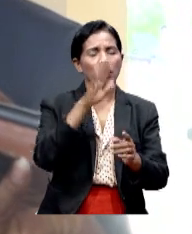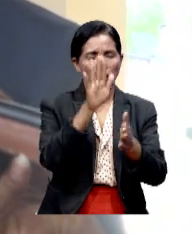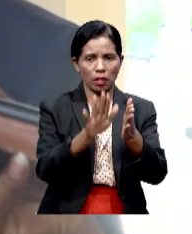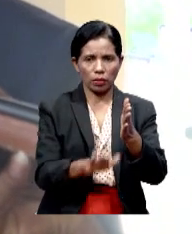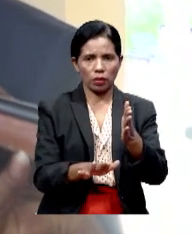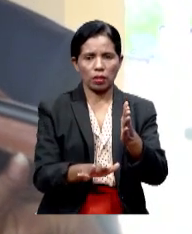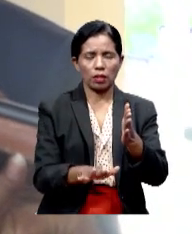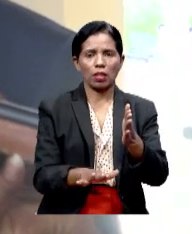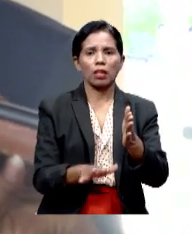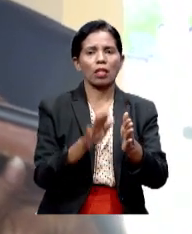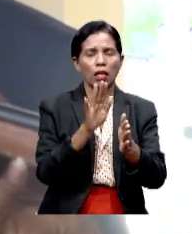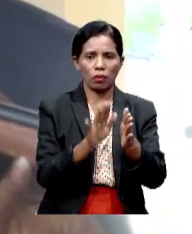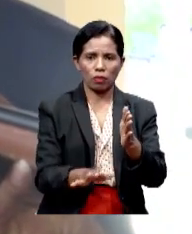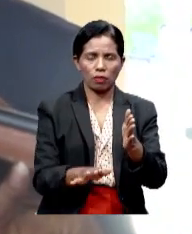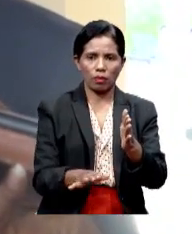fale ba